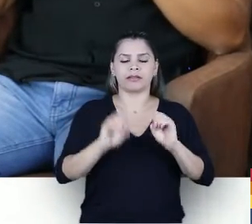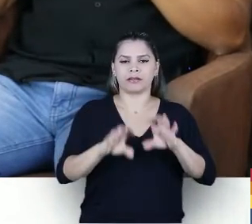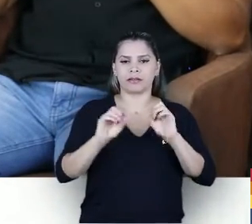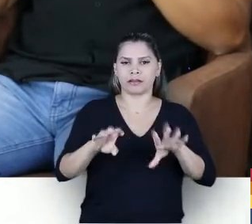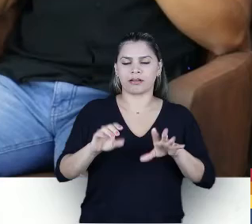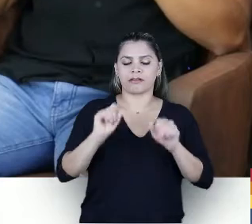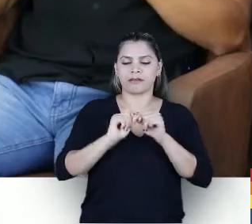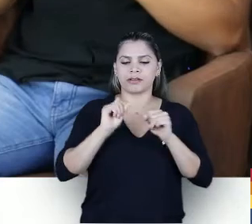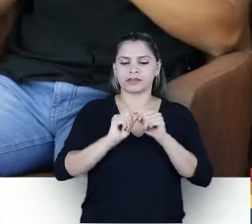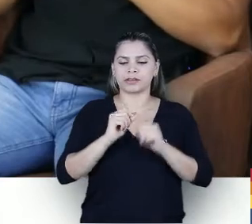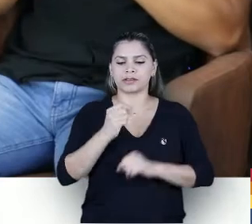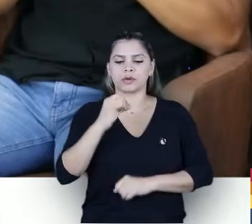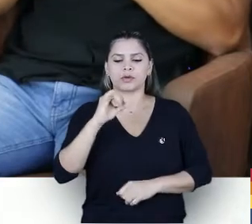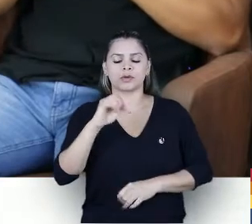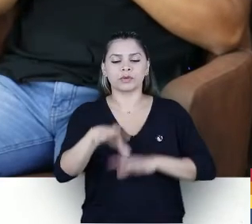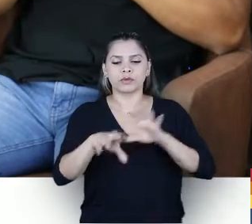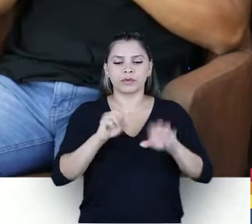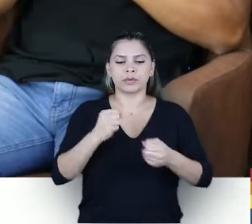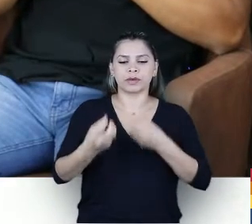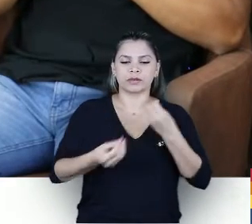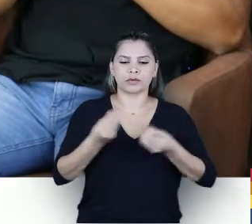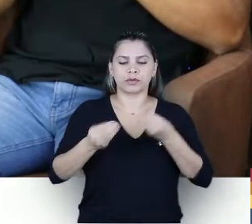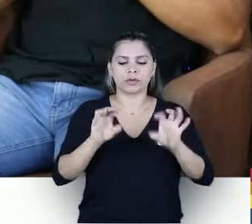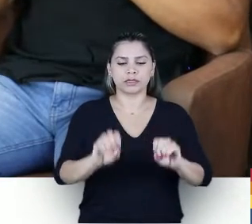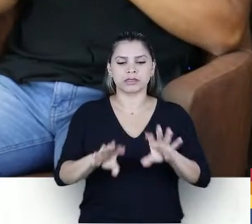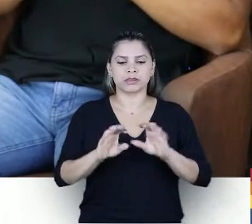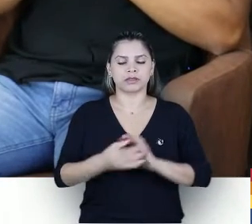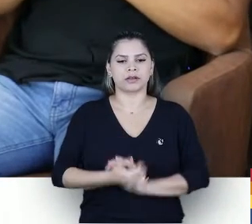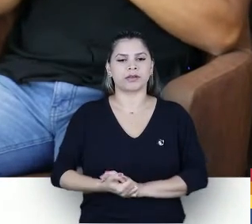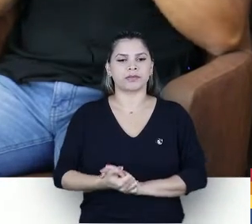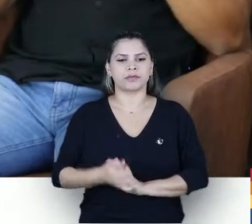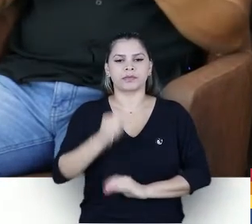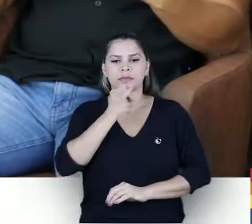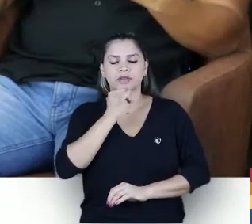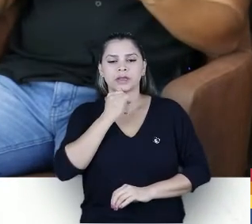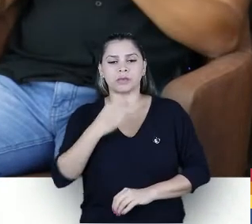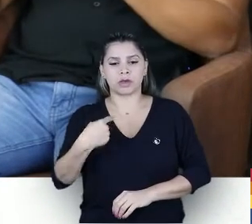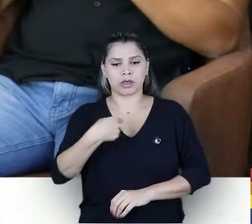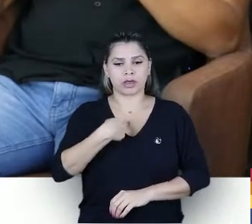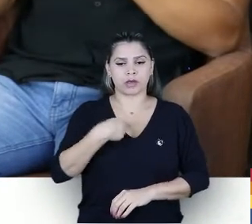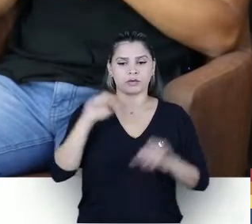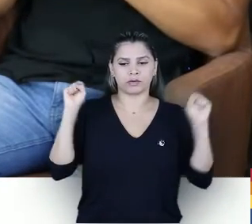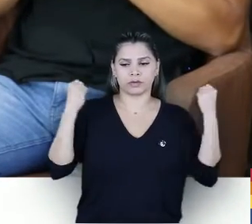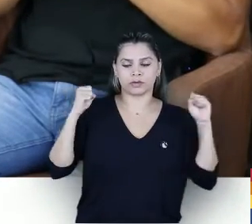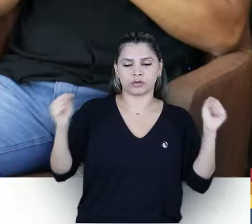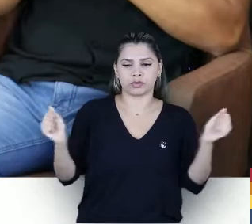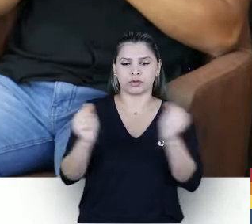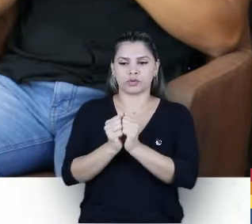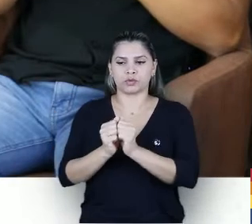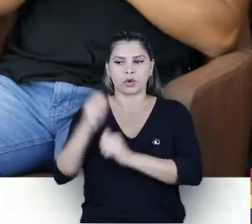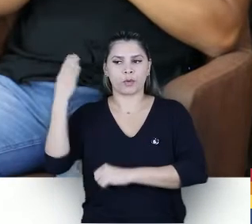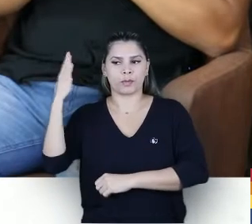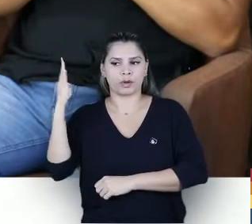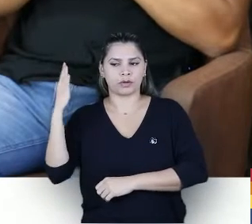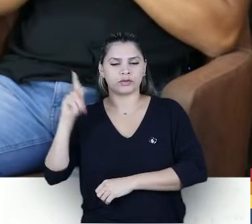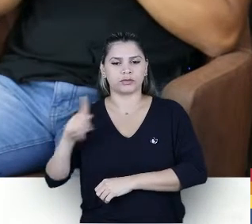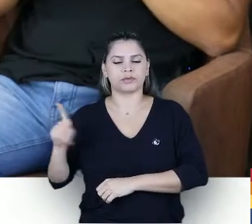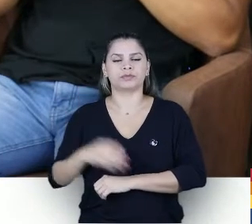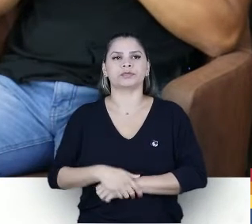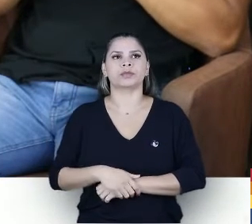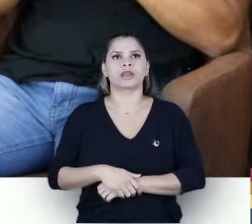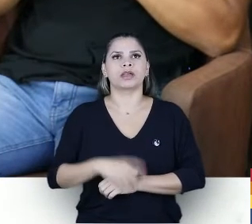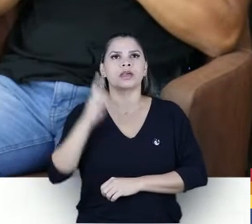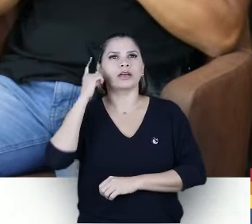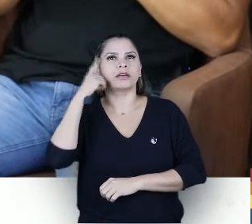vai atuando, né, nas suas aulas. E cada aula o professor pode fazer esse link com o itinerário, né? Por exemplo, eu fiz um projeto